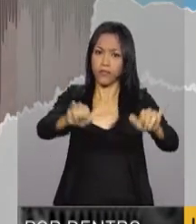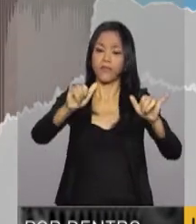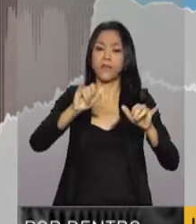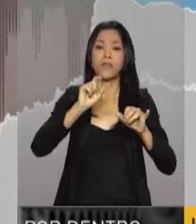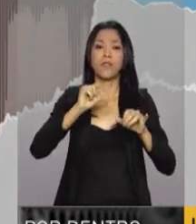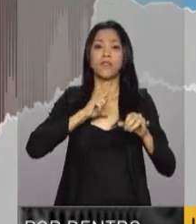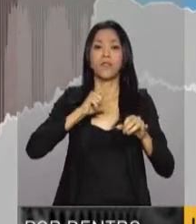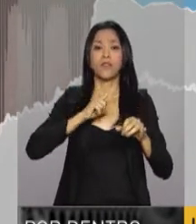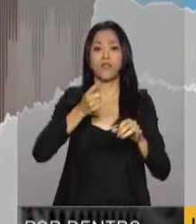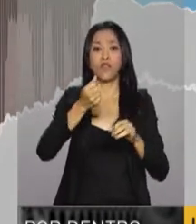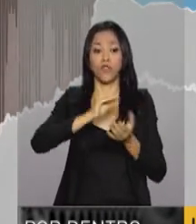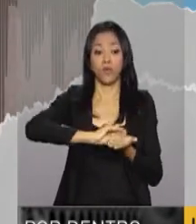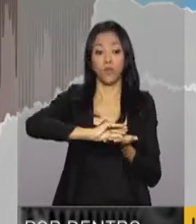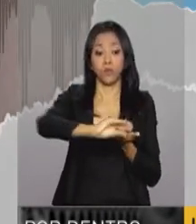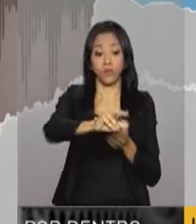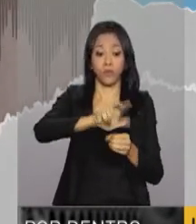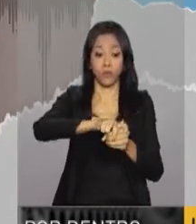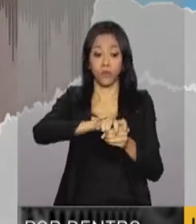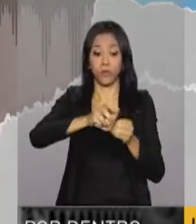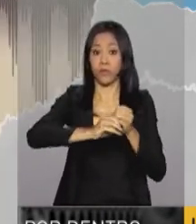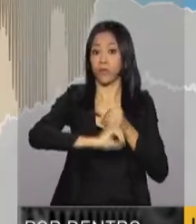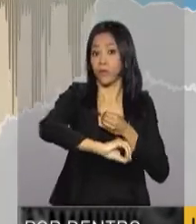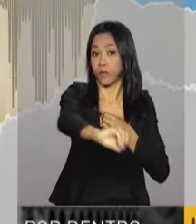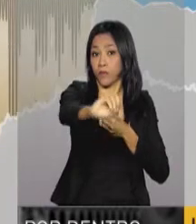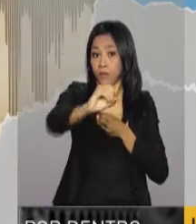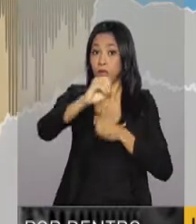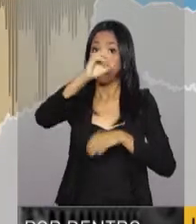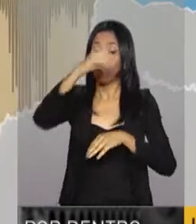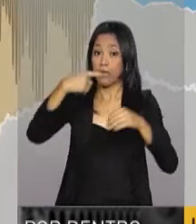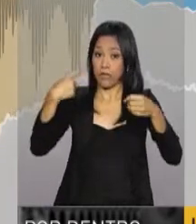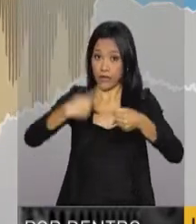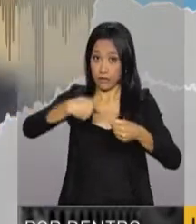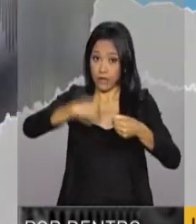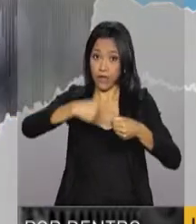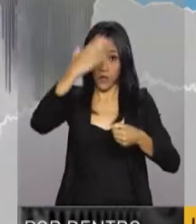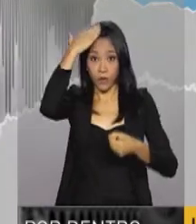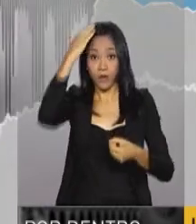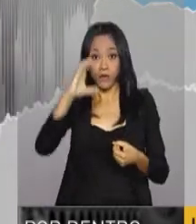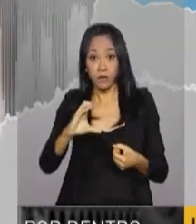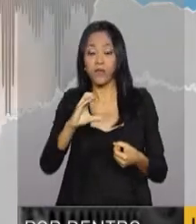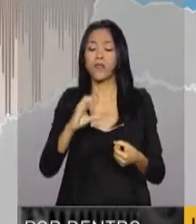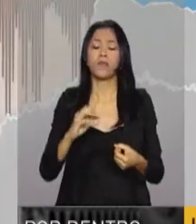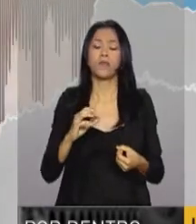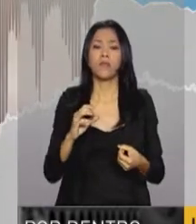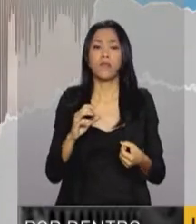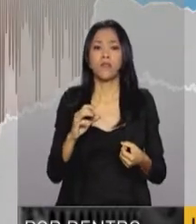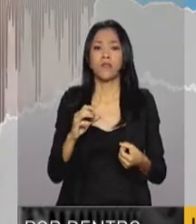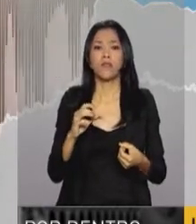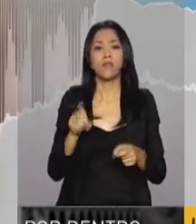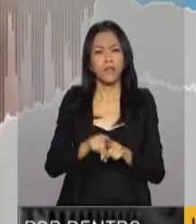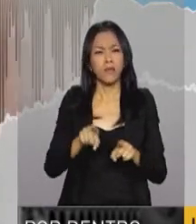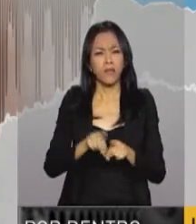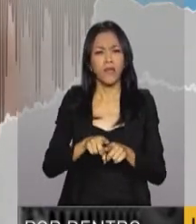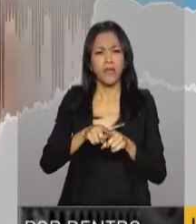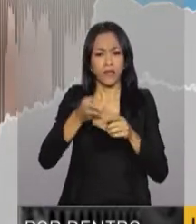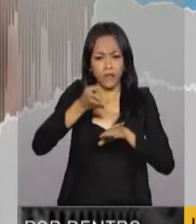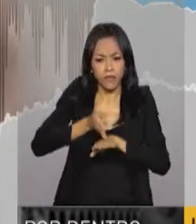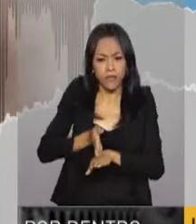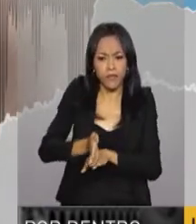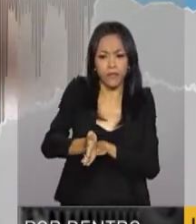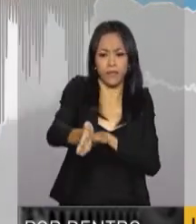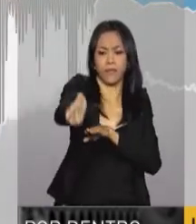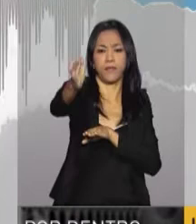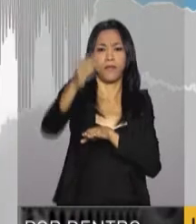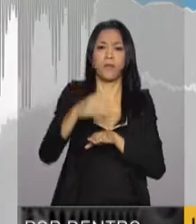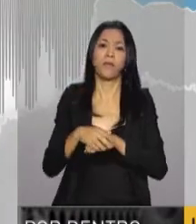investimento em saneamento para curitiba e agora a gente é até e também da linha verde energia verde que já teve um